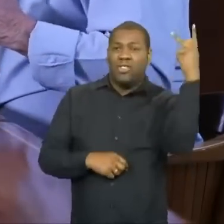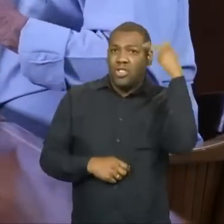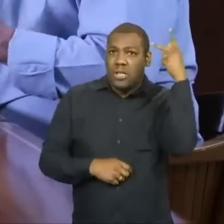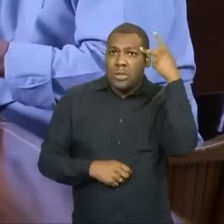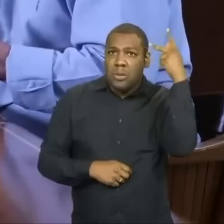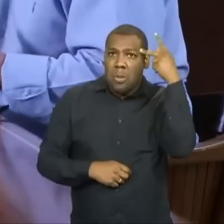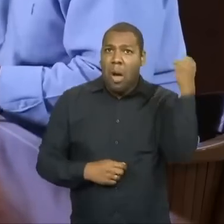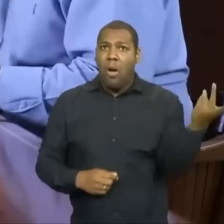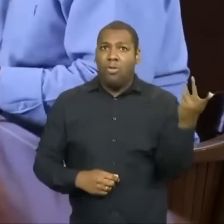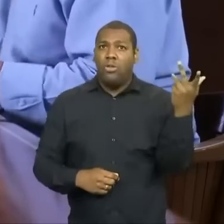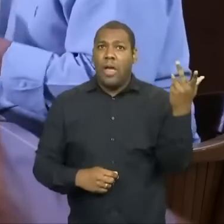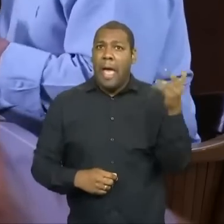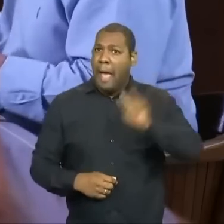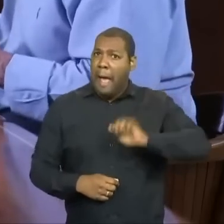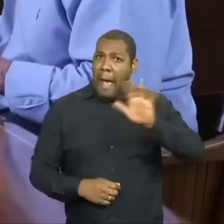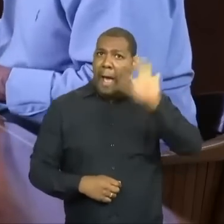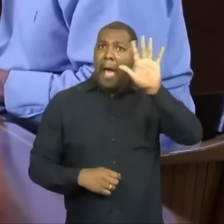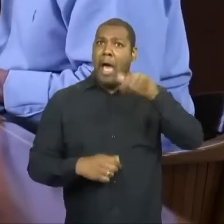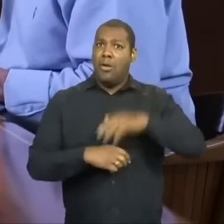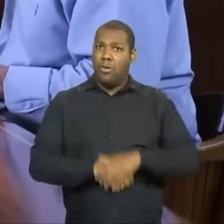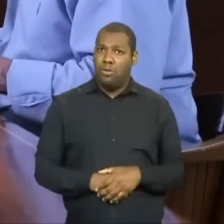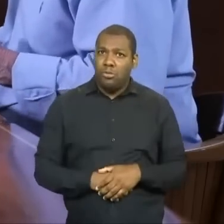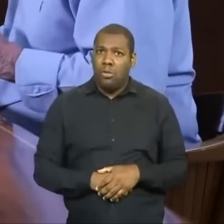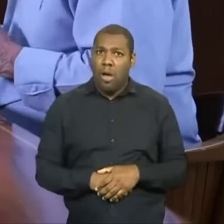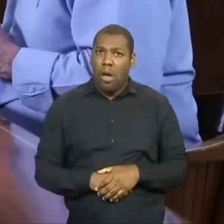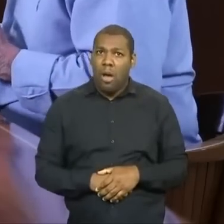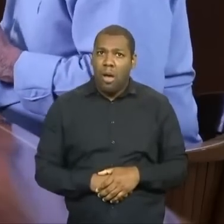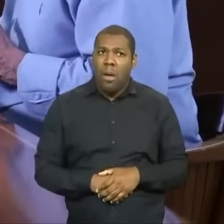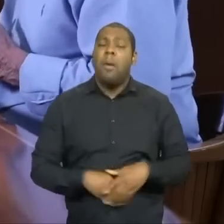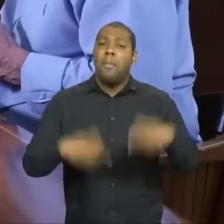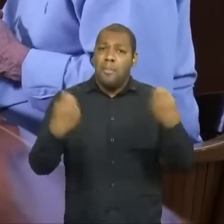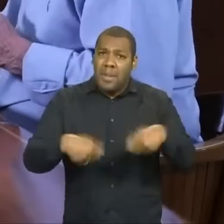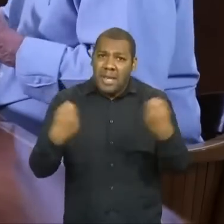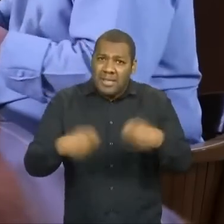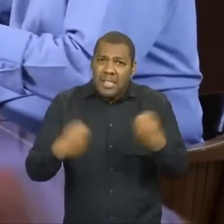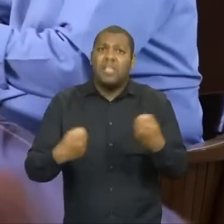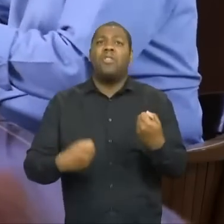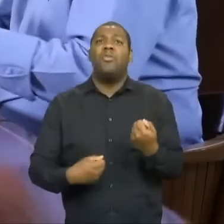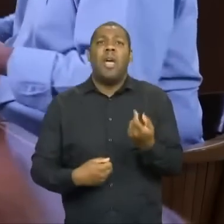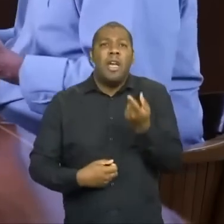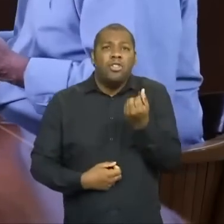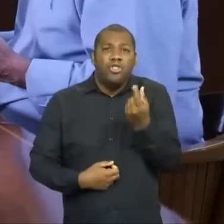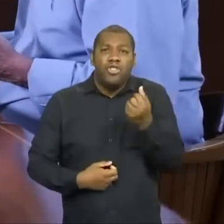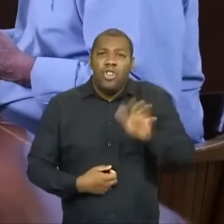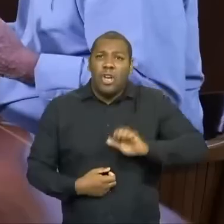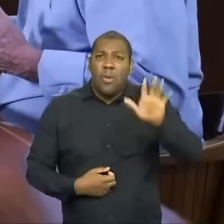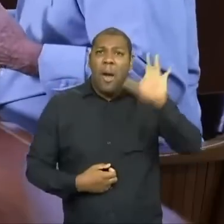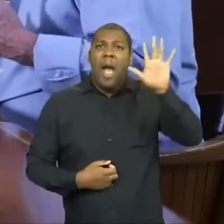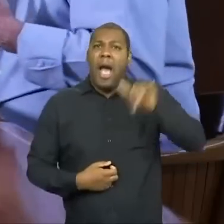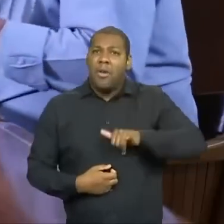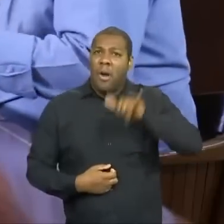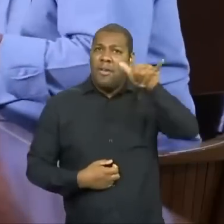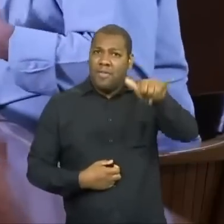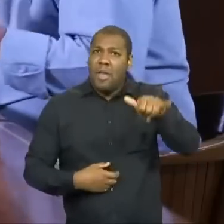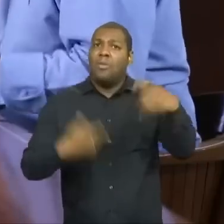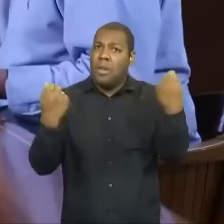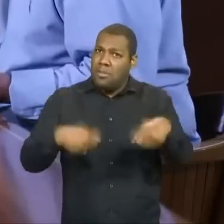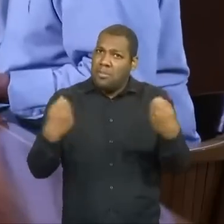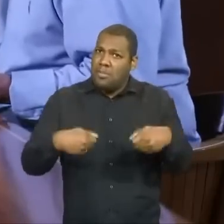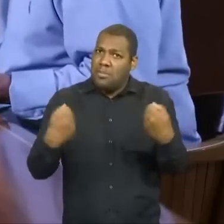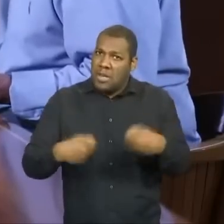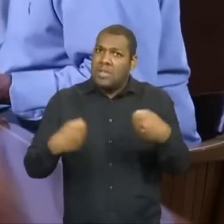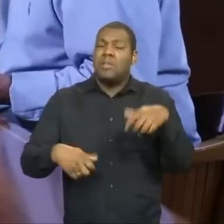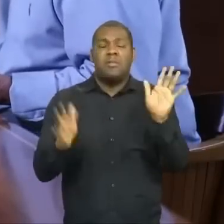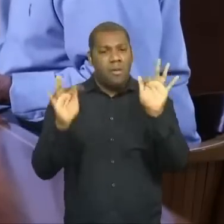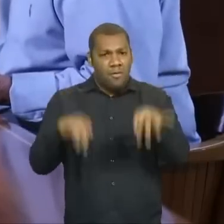encontrar uma saída para reduzir os preços da passagem. A segunda coisa, para a gente atrair turista de fora, é a gente fazer divulgação do